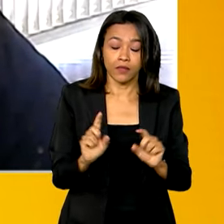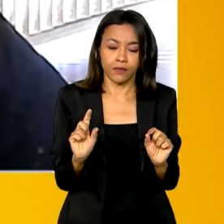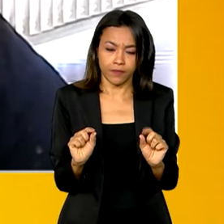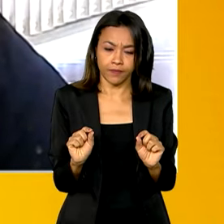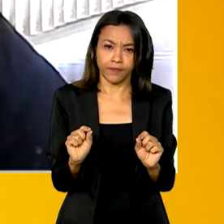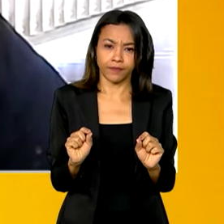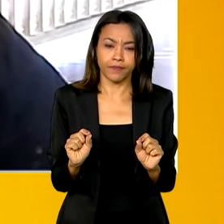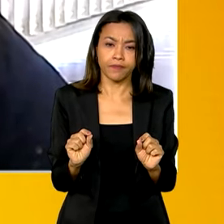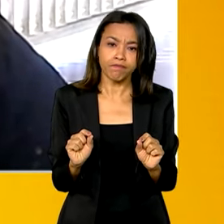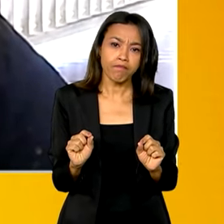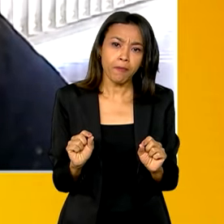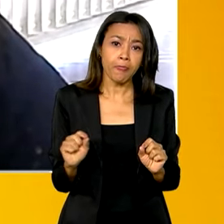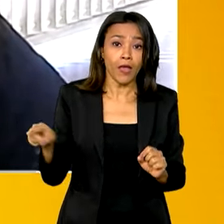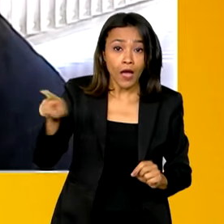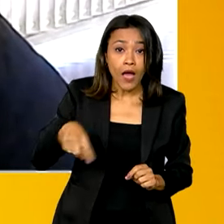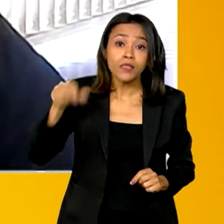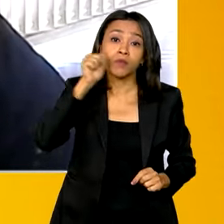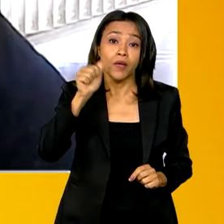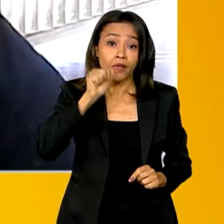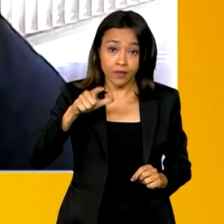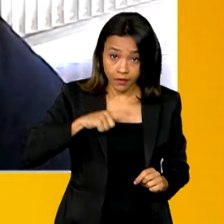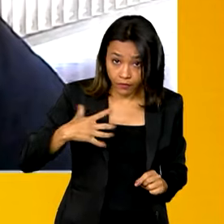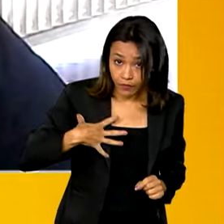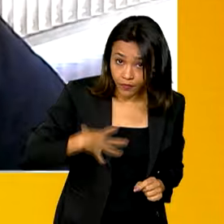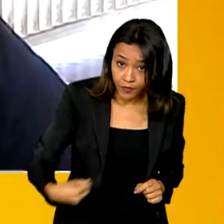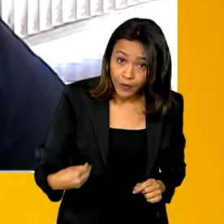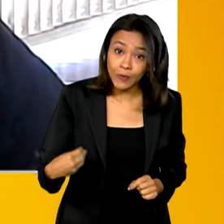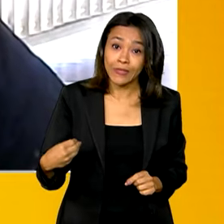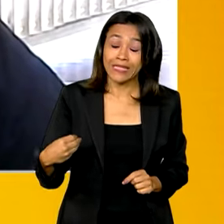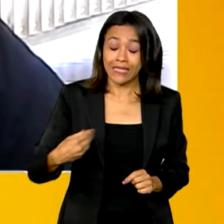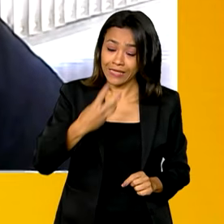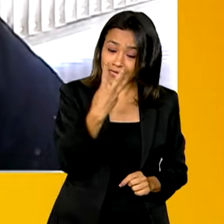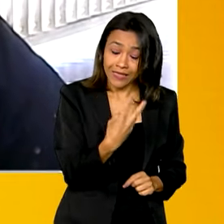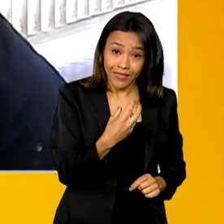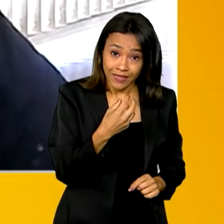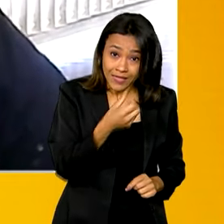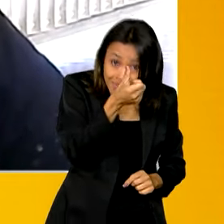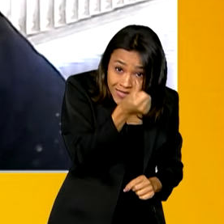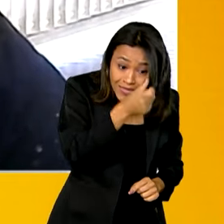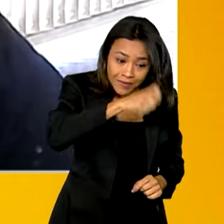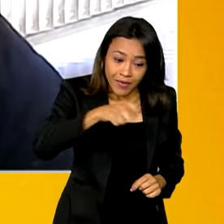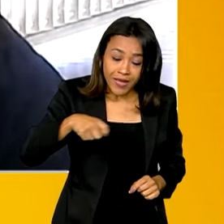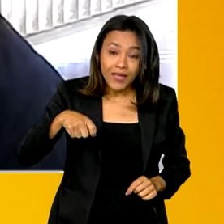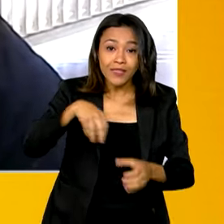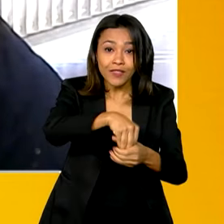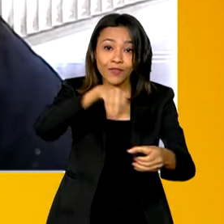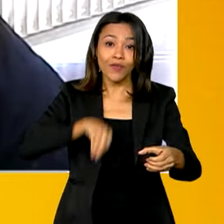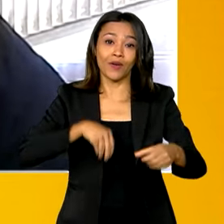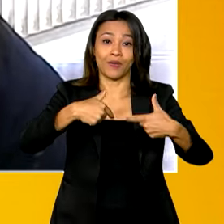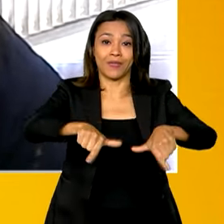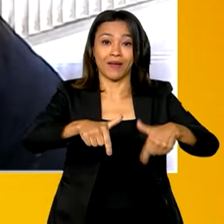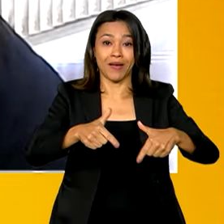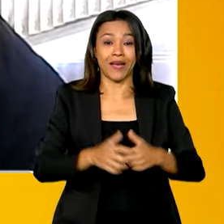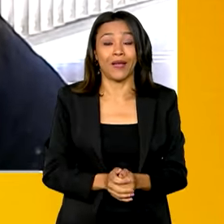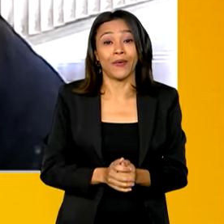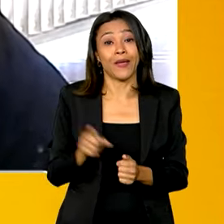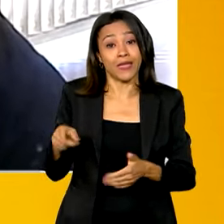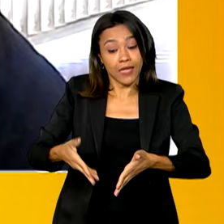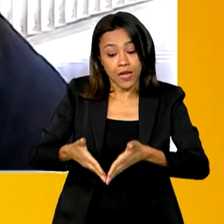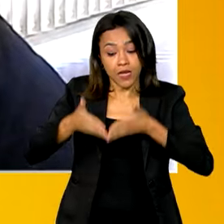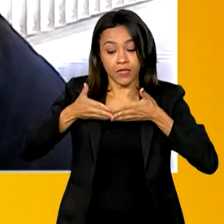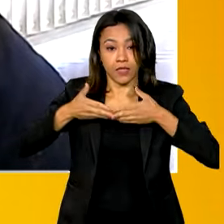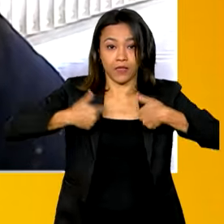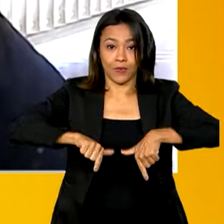possibilidade de que quando as mulheres têm filhos e ficam 6 meses fora do trabalho, a gente sabe que essa licença